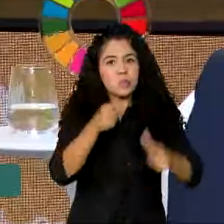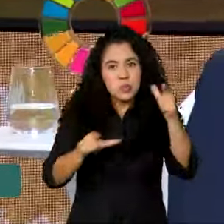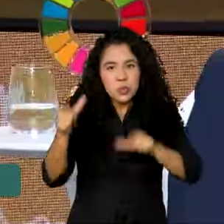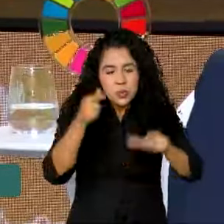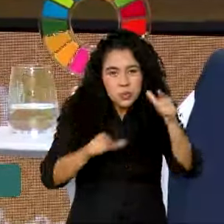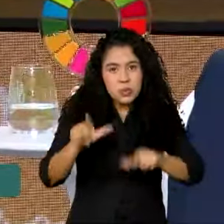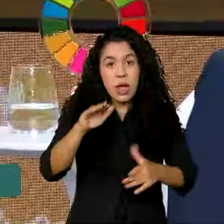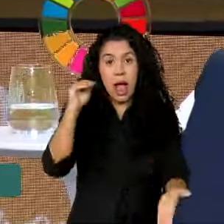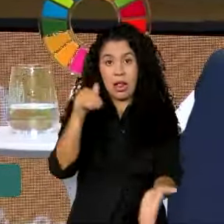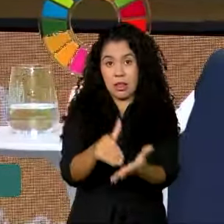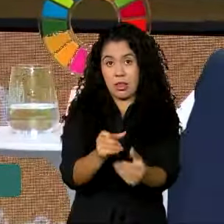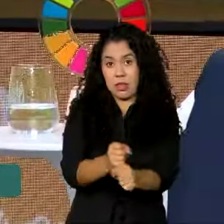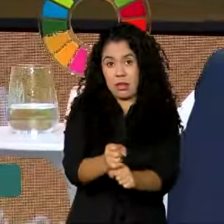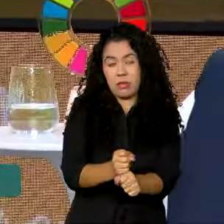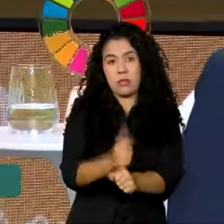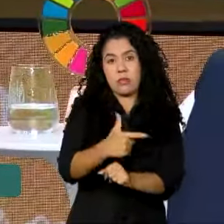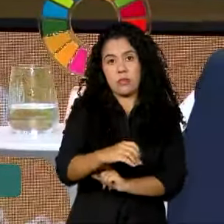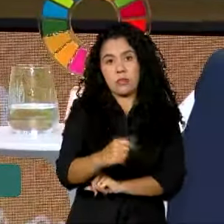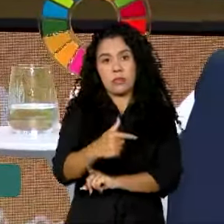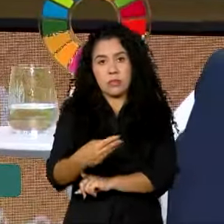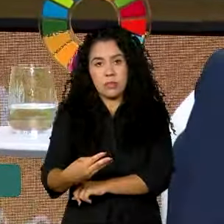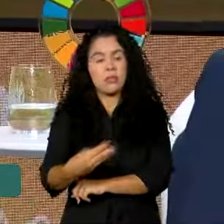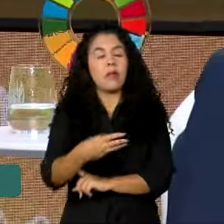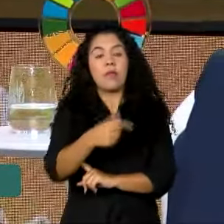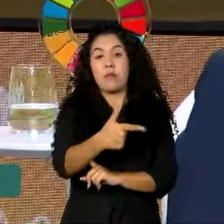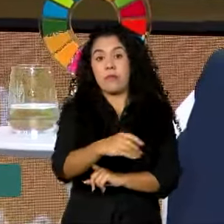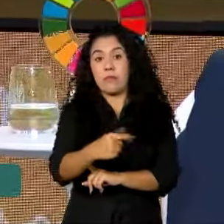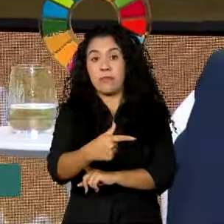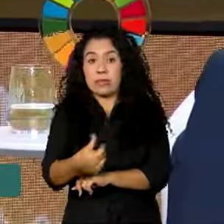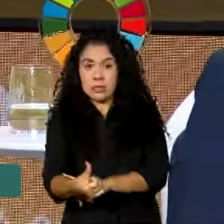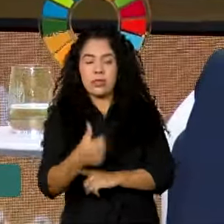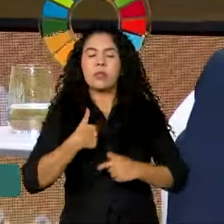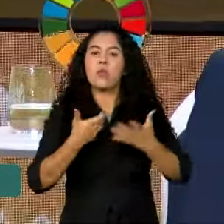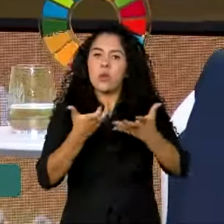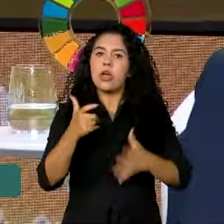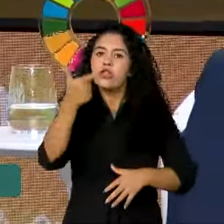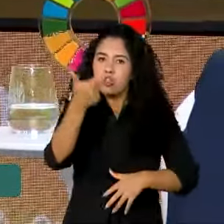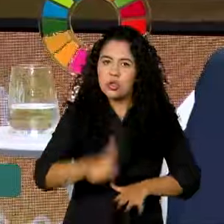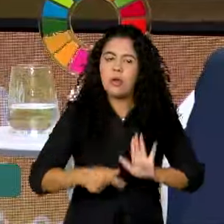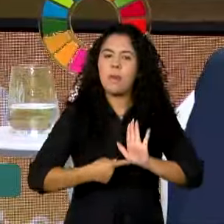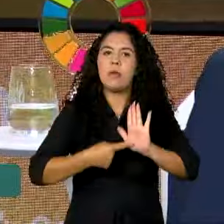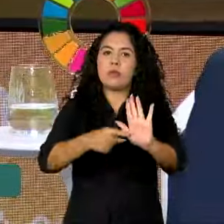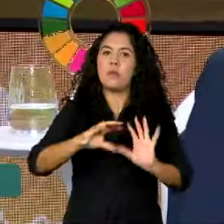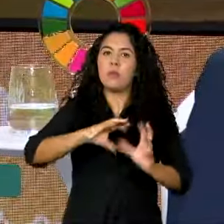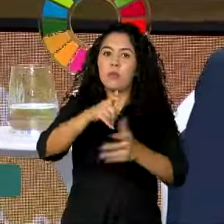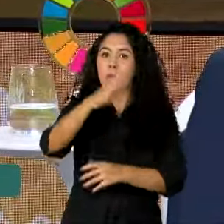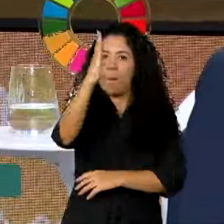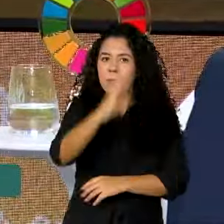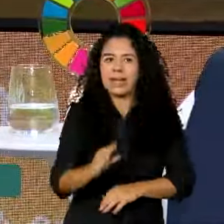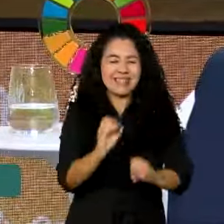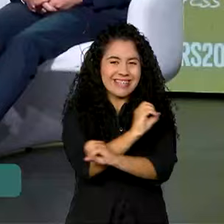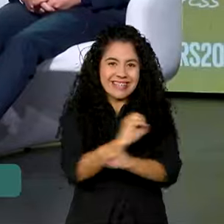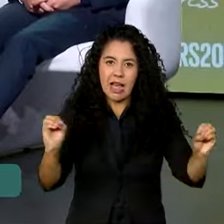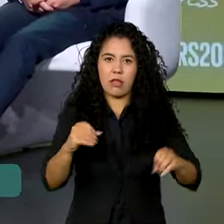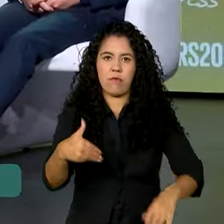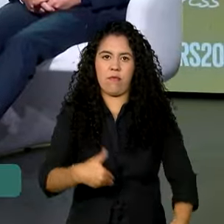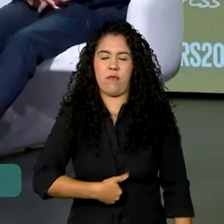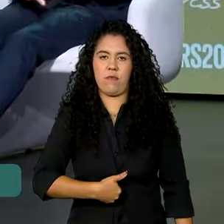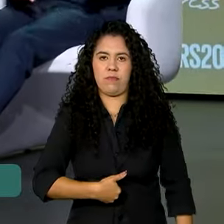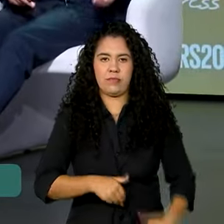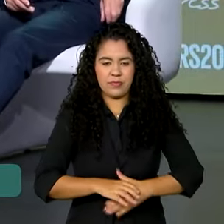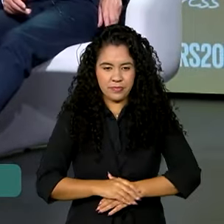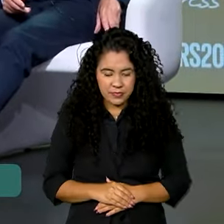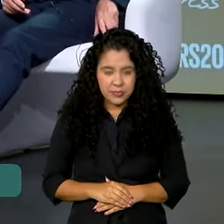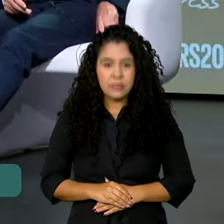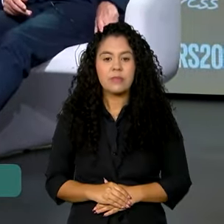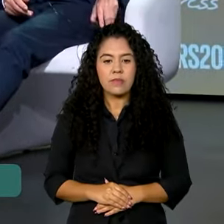até 2026 eu quero outra vez apresentar ao mundo o Brasil sem fome. O